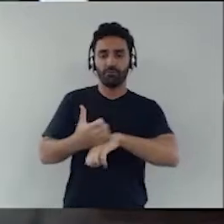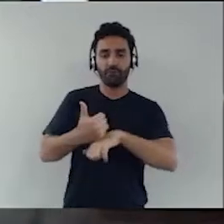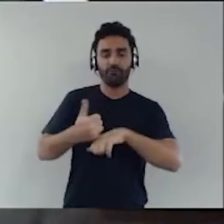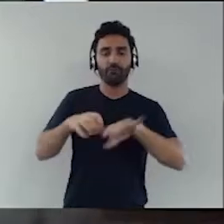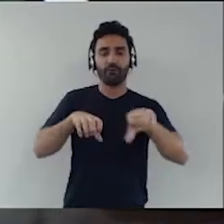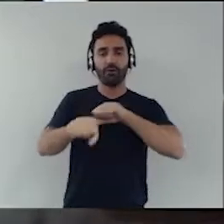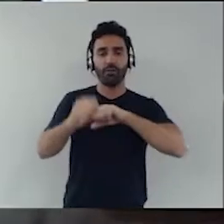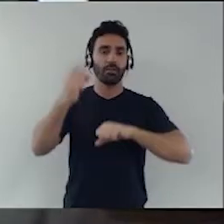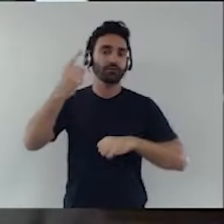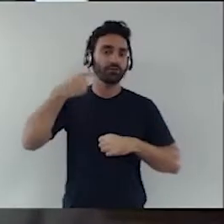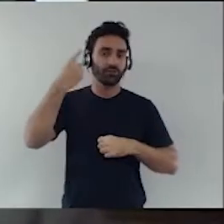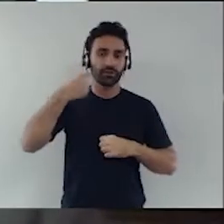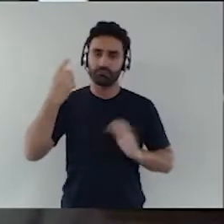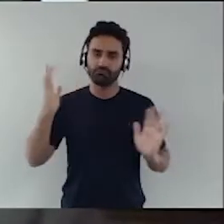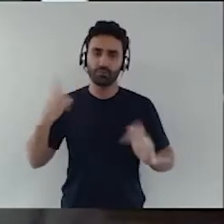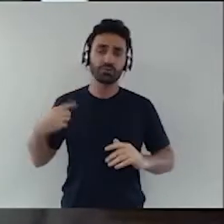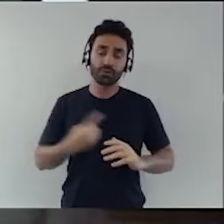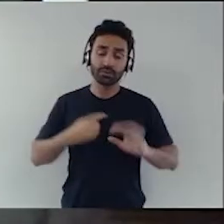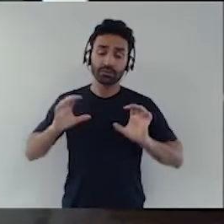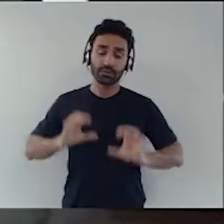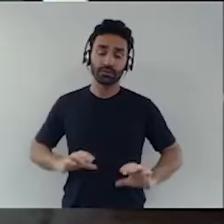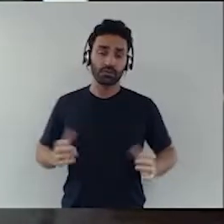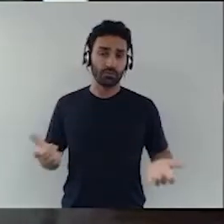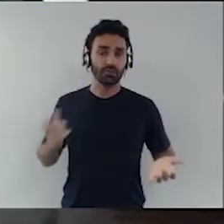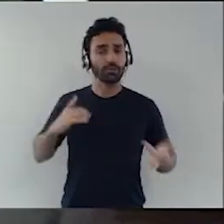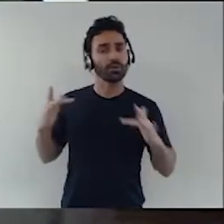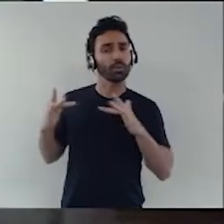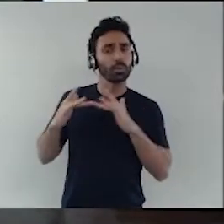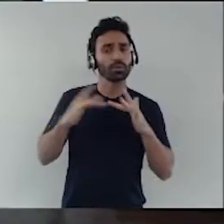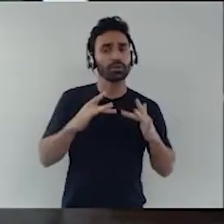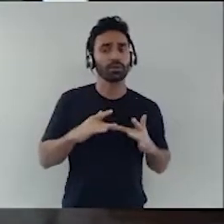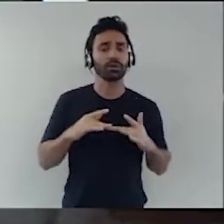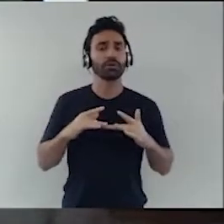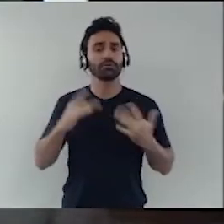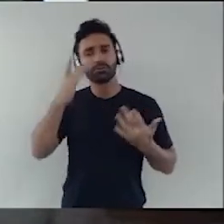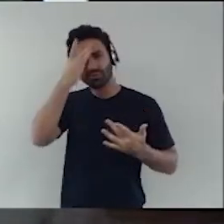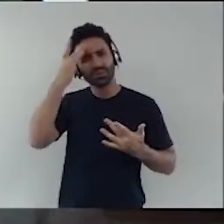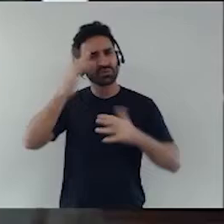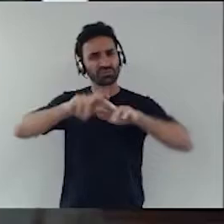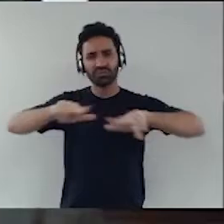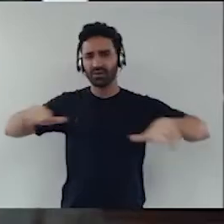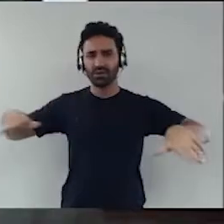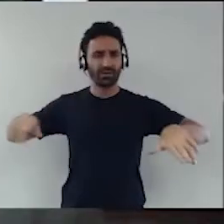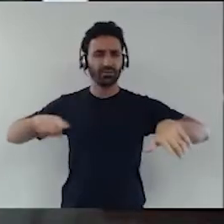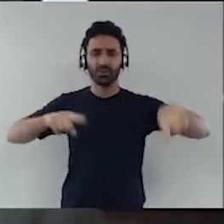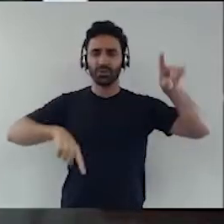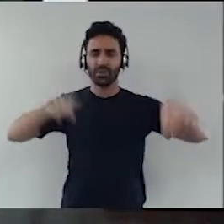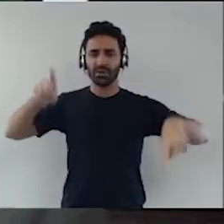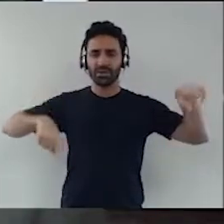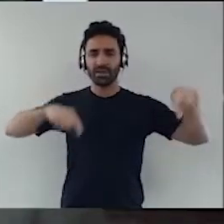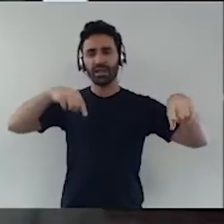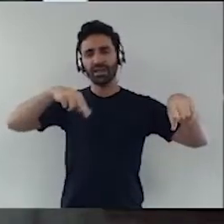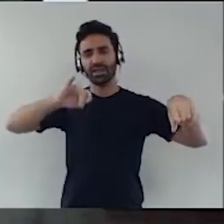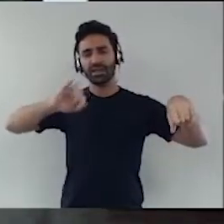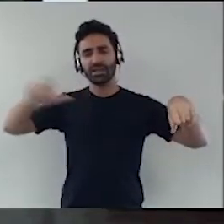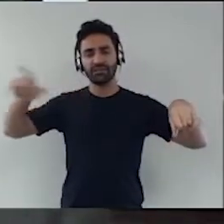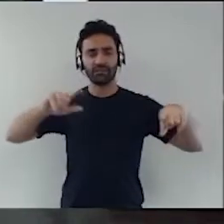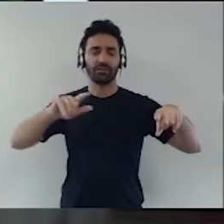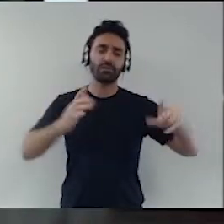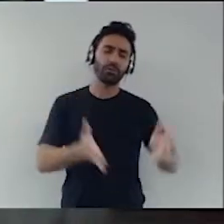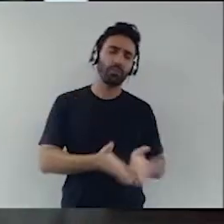cidadãos, nós temos contato diário com pessoas de vários níveis da sociedade, vários níveis